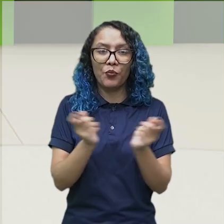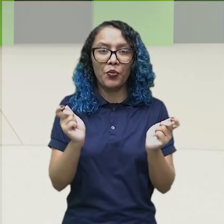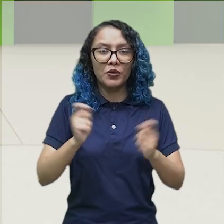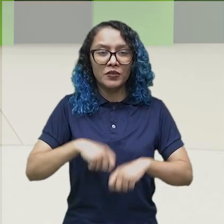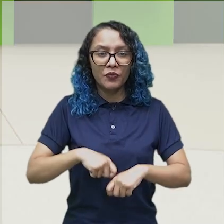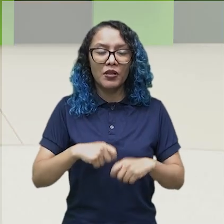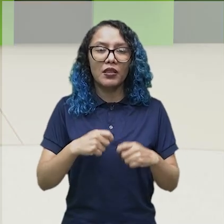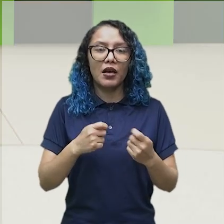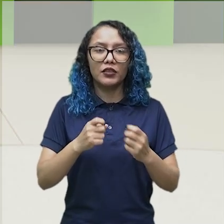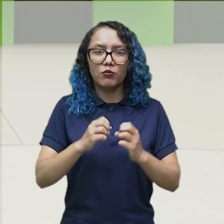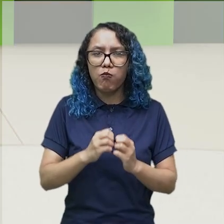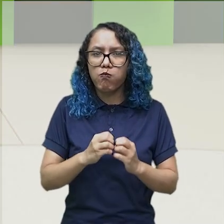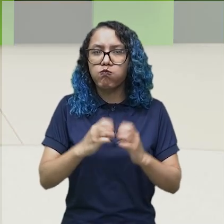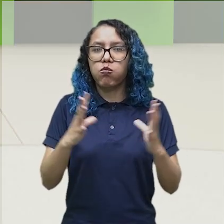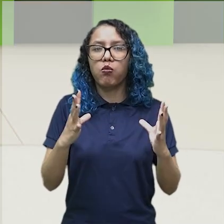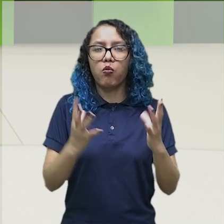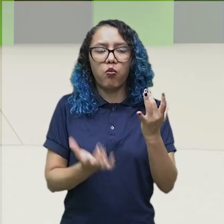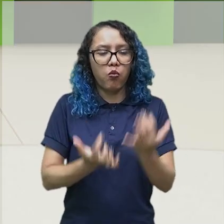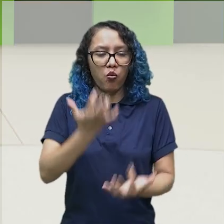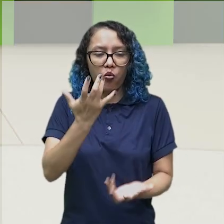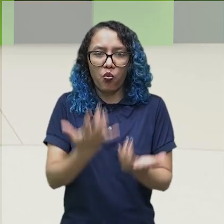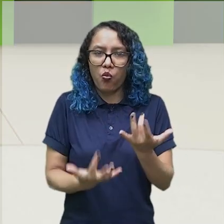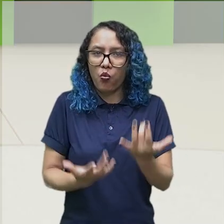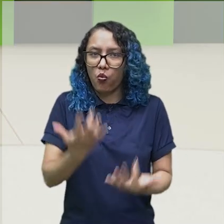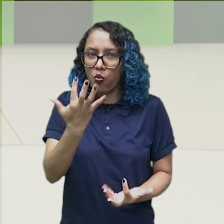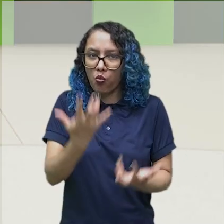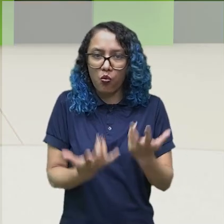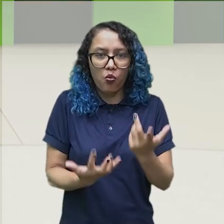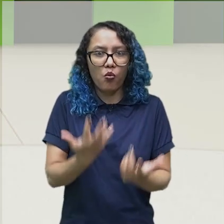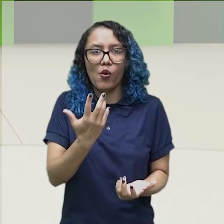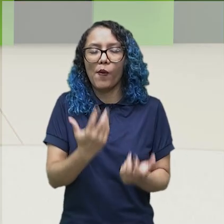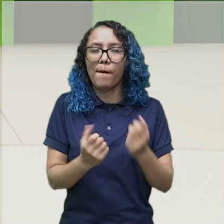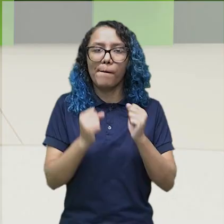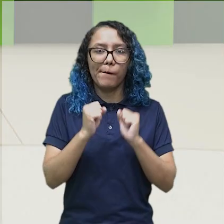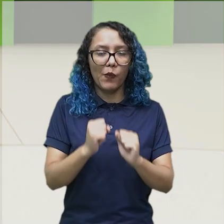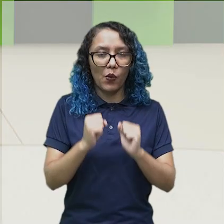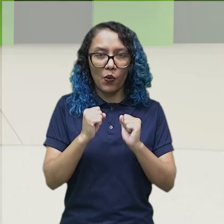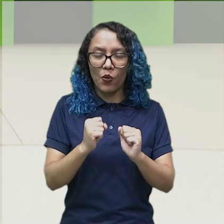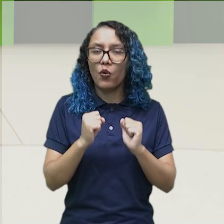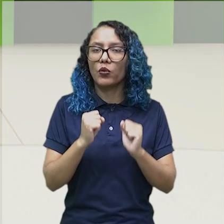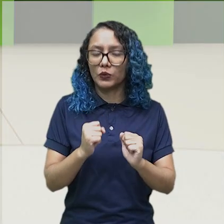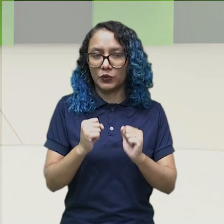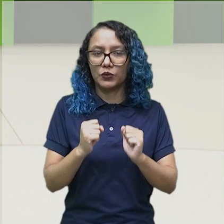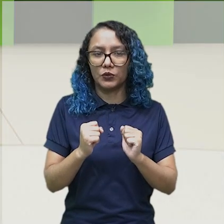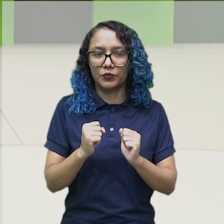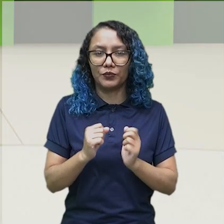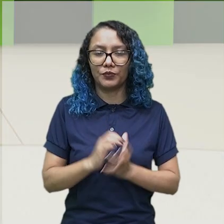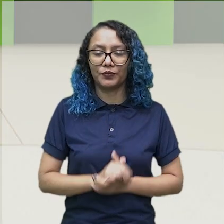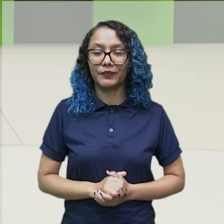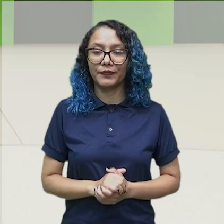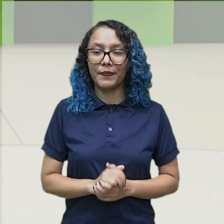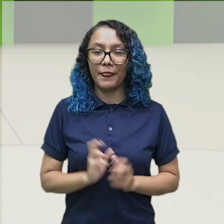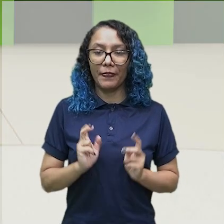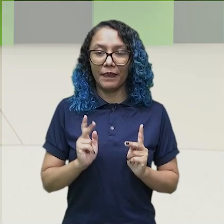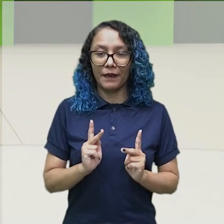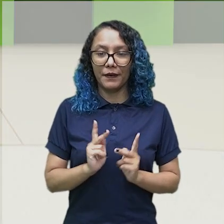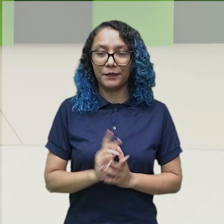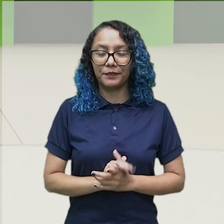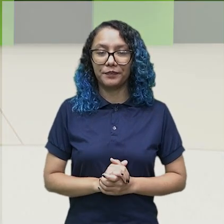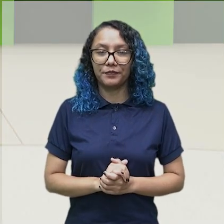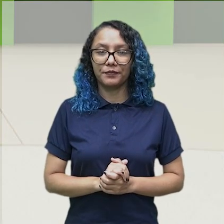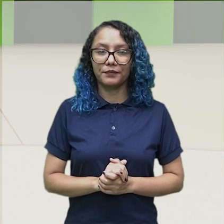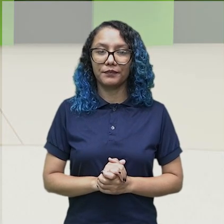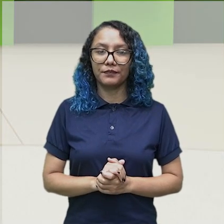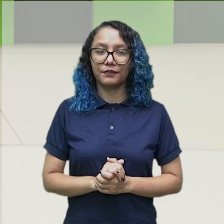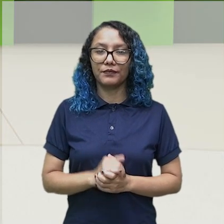grande potencial de inflamar, né, de realizar, de ter ali o processo de combustão acontecendo, tá bom?